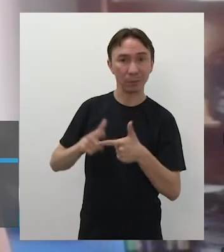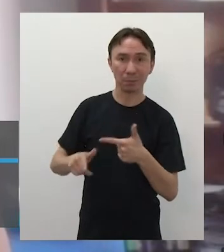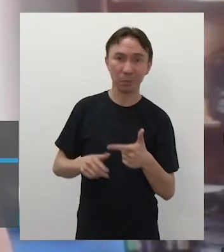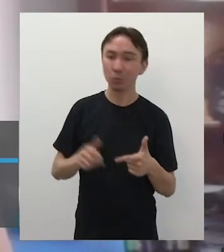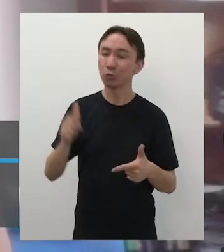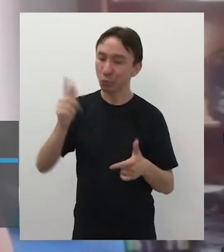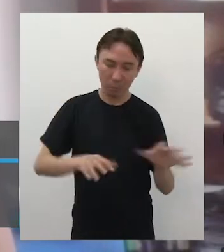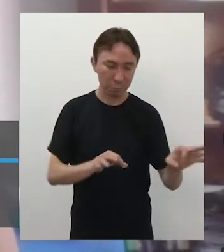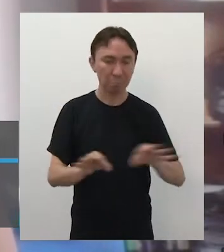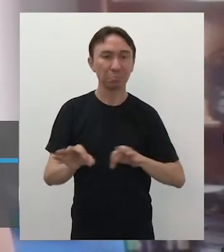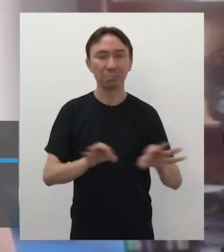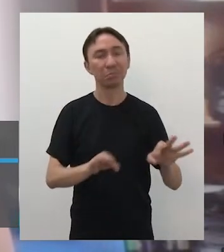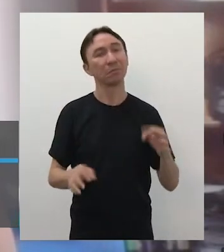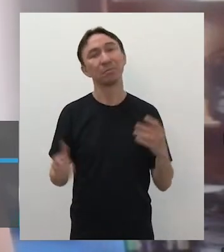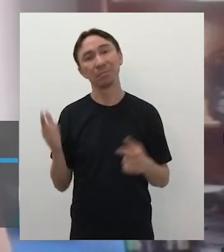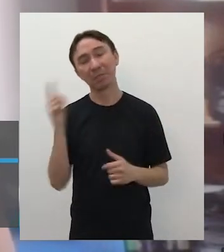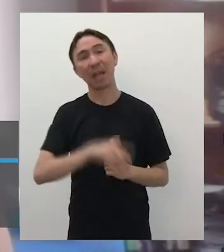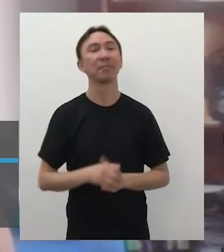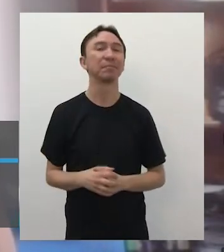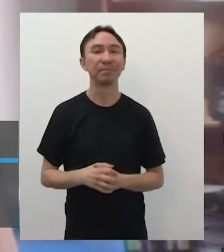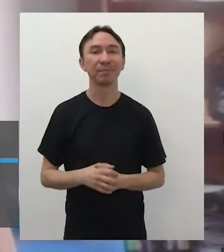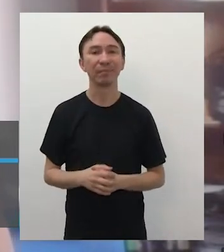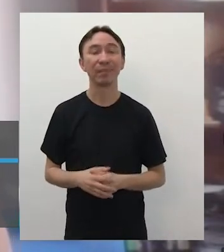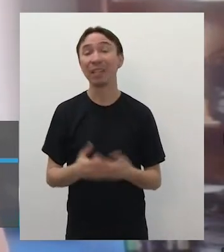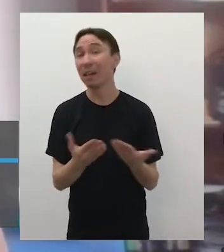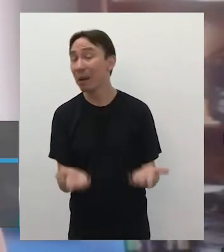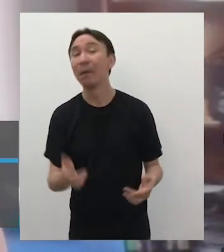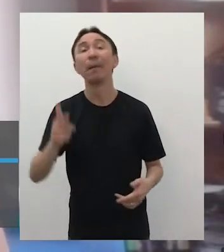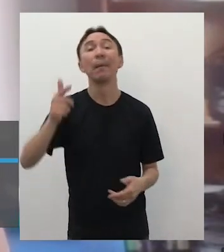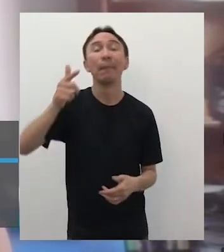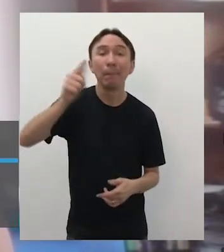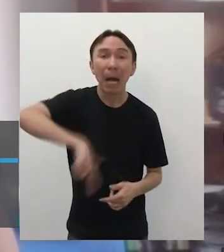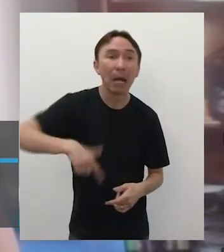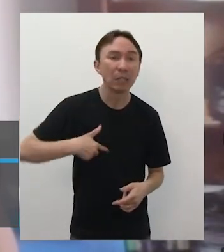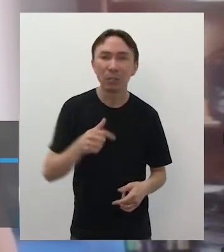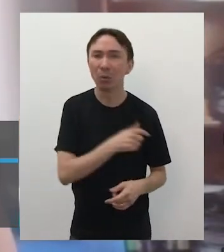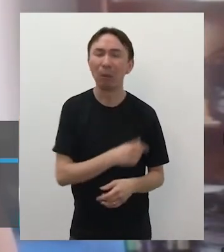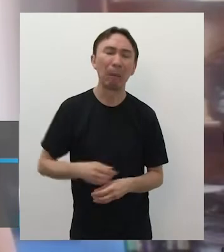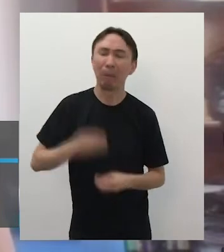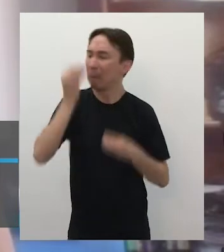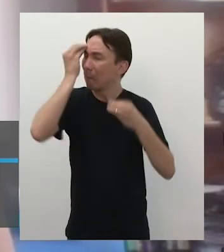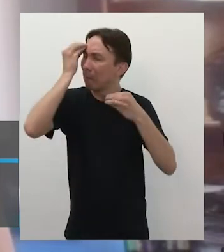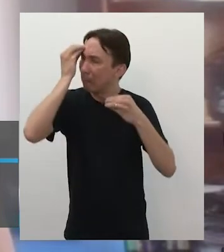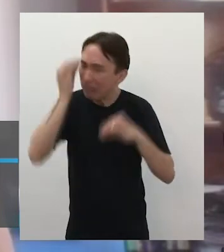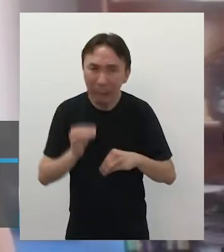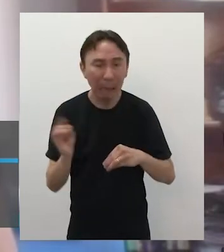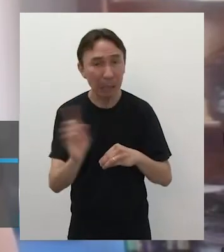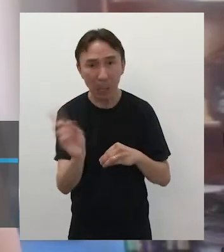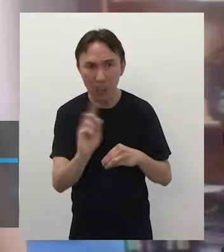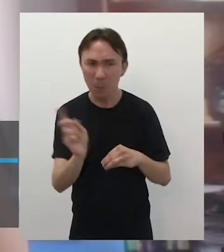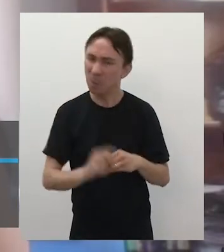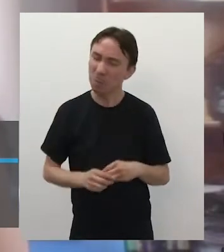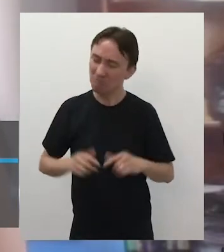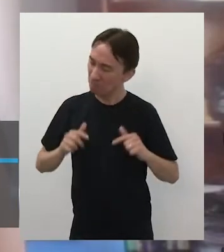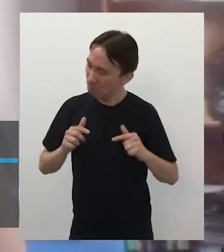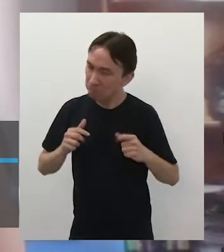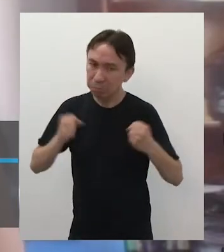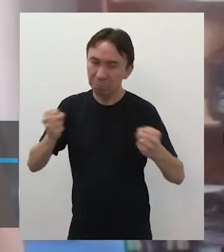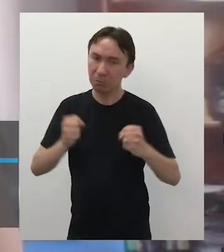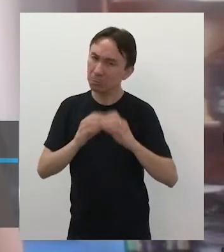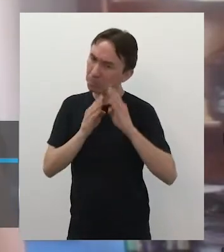surgiu. A organização me ajuda, então, a replanejar, né? todas as três trouxeram essa coisa